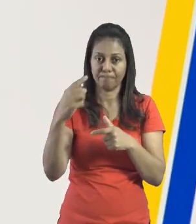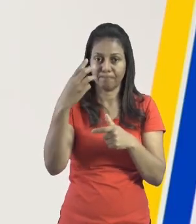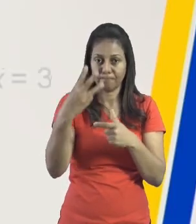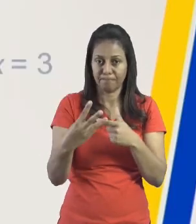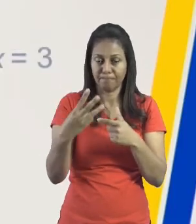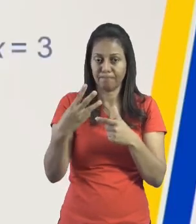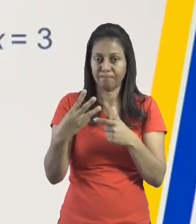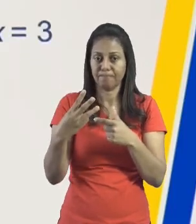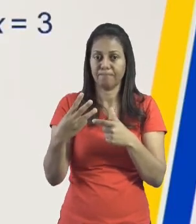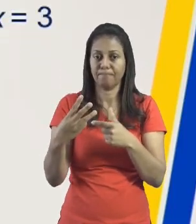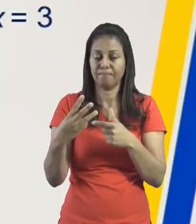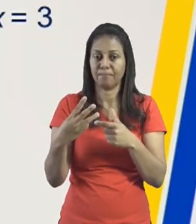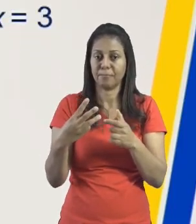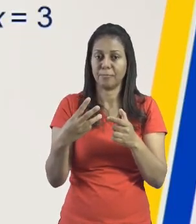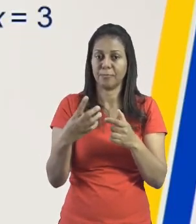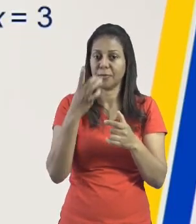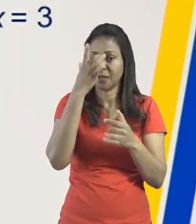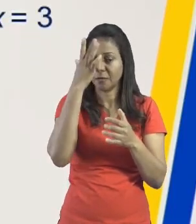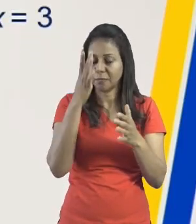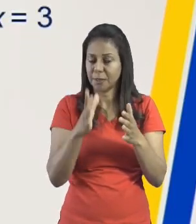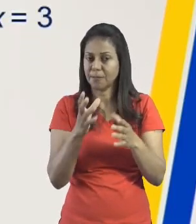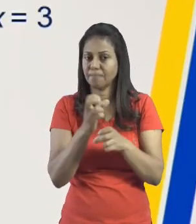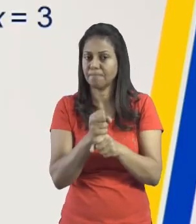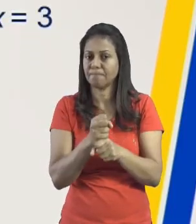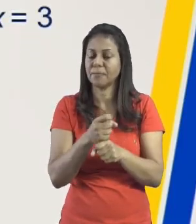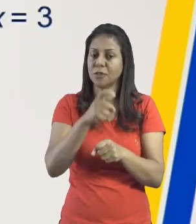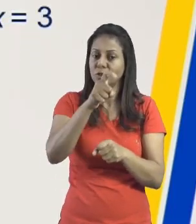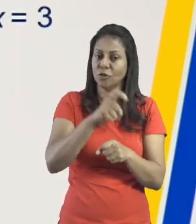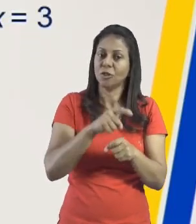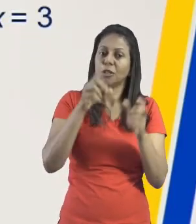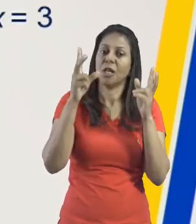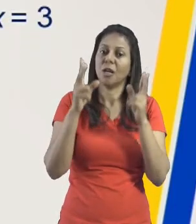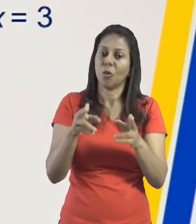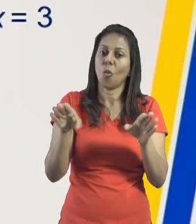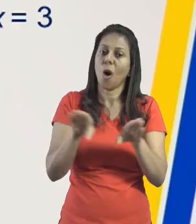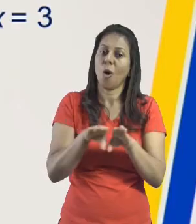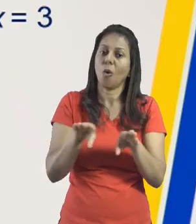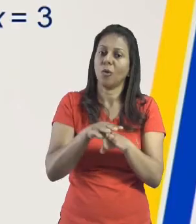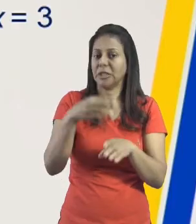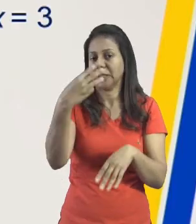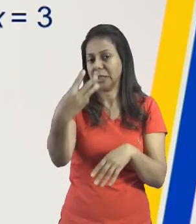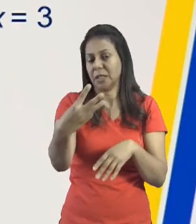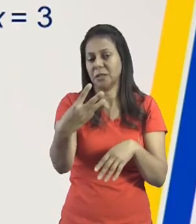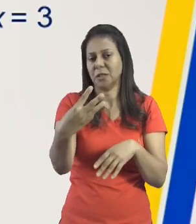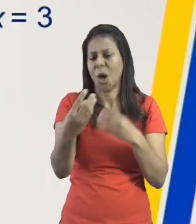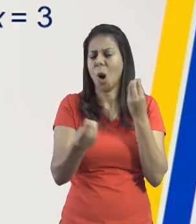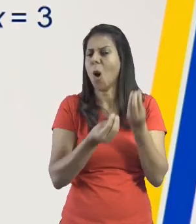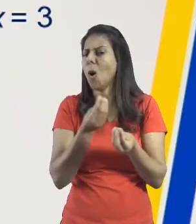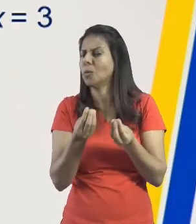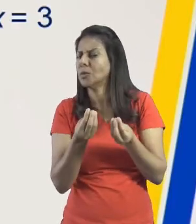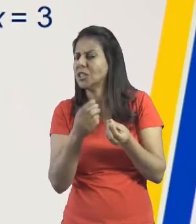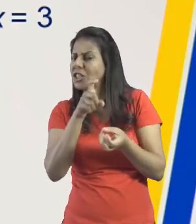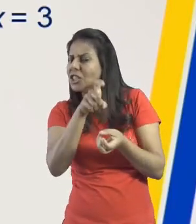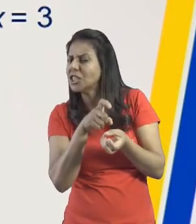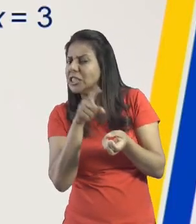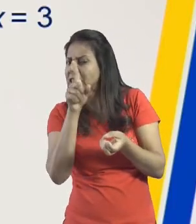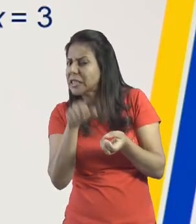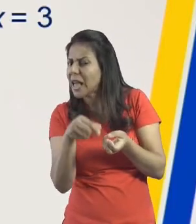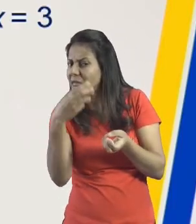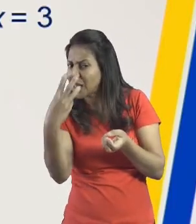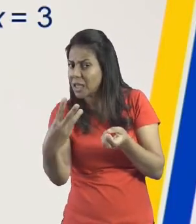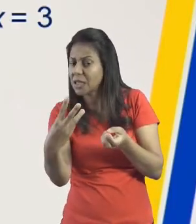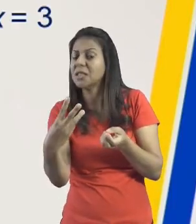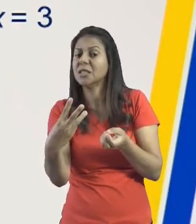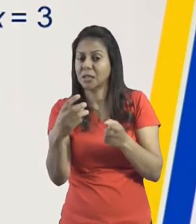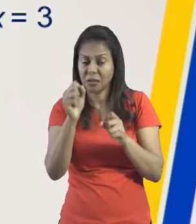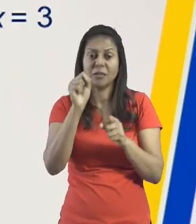isso, nós vamos obter facilmente que x é igual a 3. Como assim, professor? X é igual a 3? É,